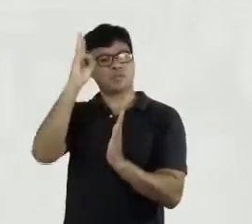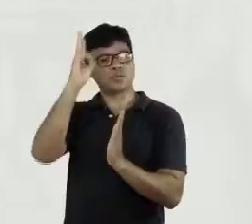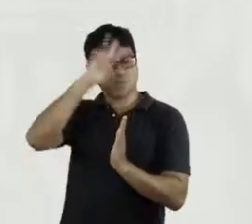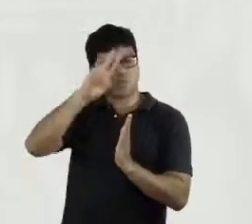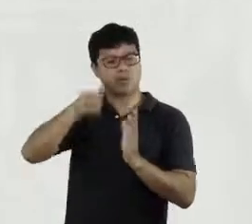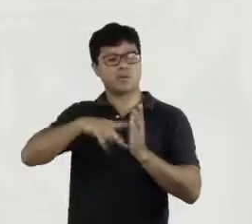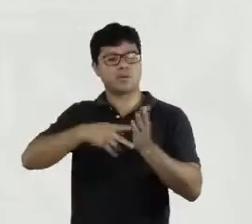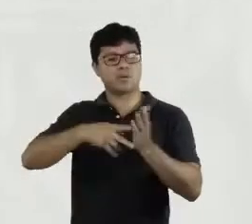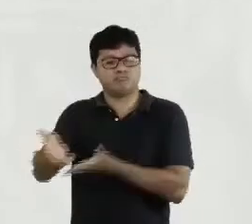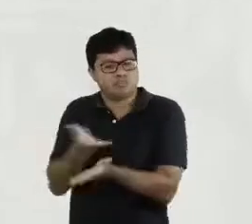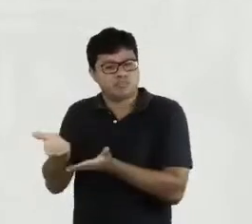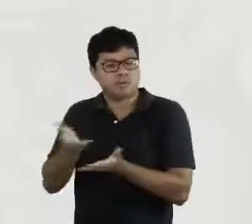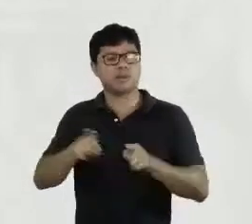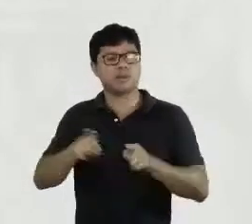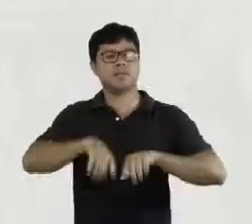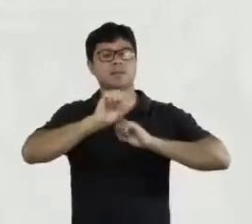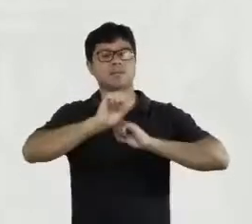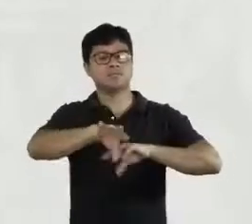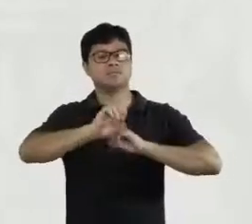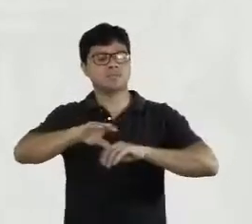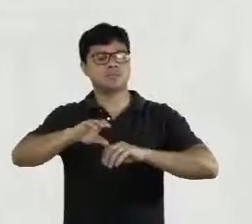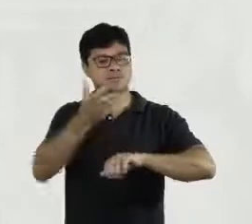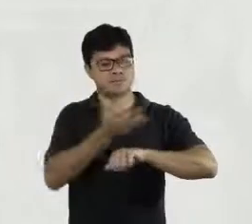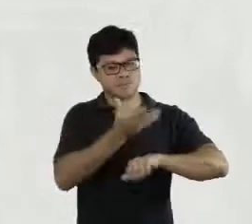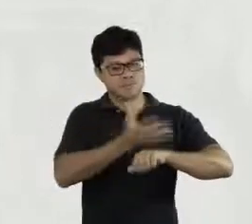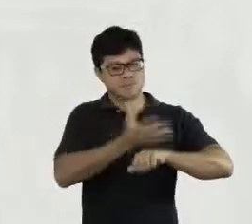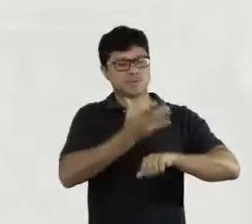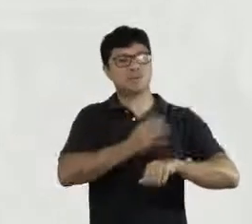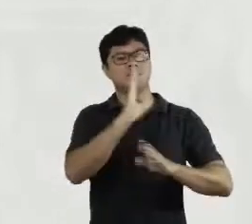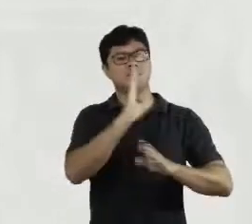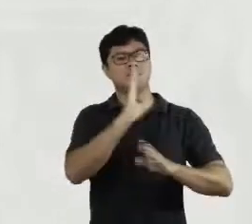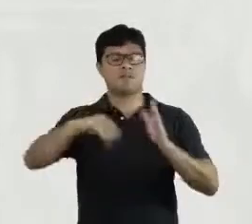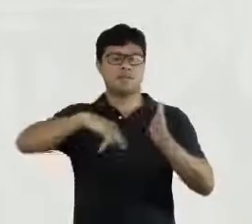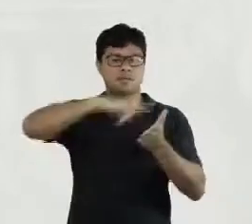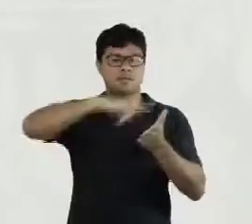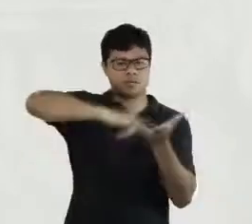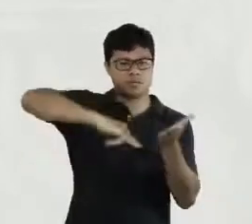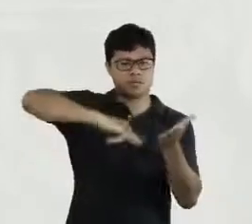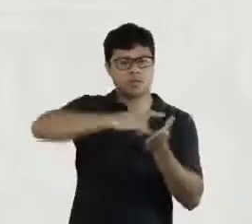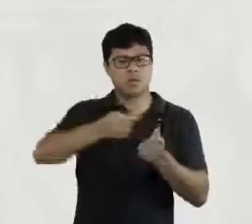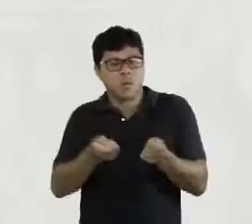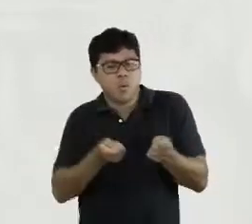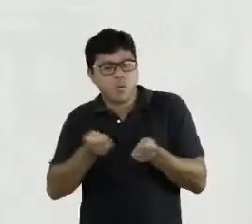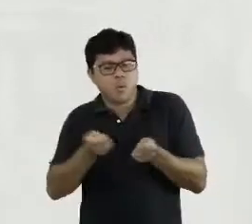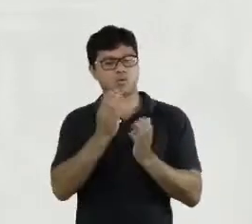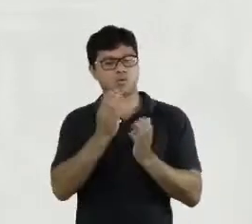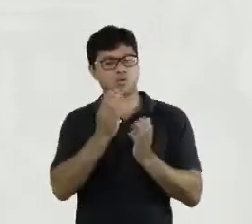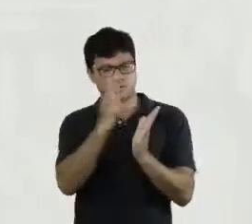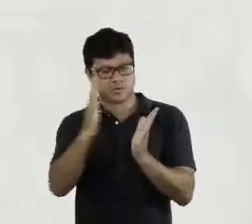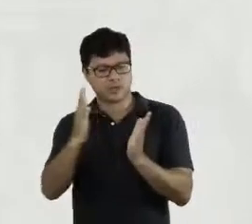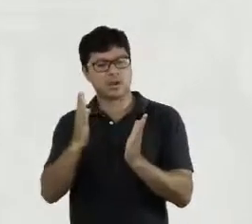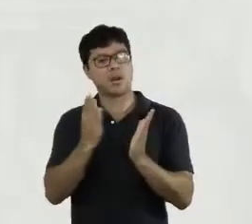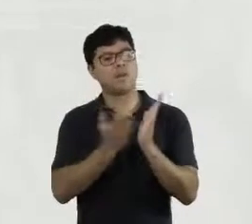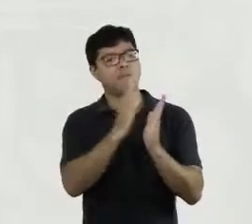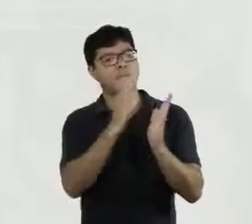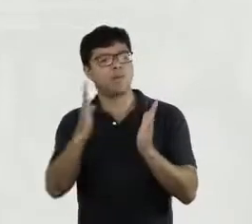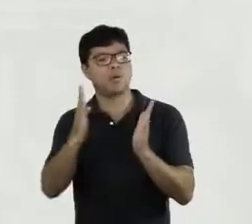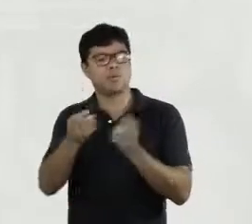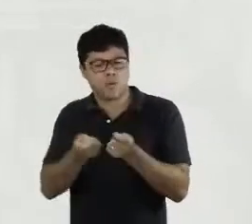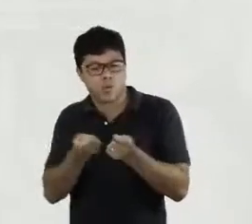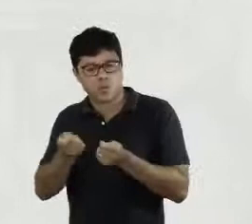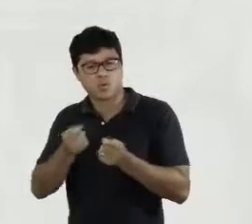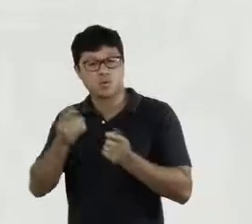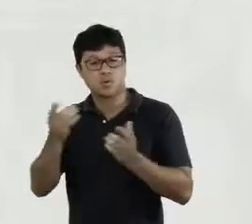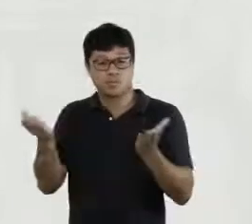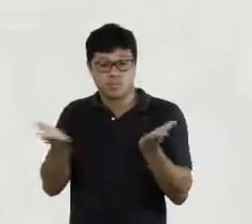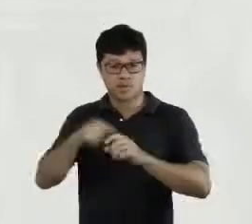impressão. Ministra as disciplinas Bibliografia e Documentação, Controle Bibliográfico, Bibliografia e Controle Bibliográfico na